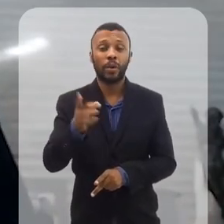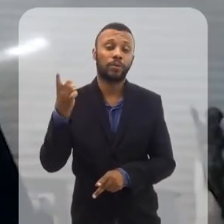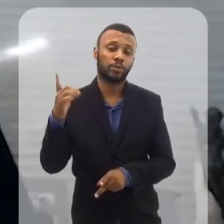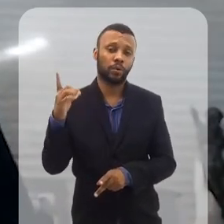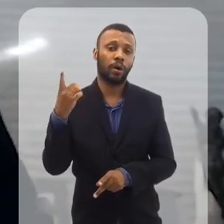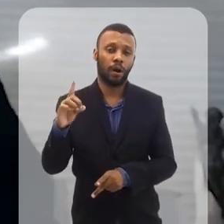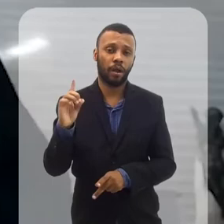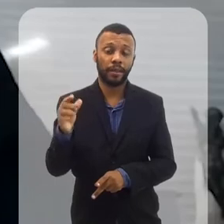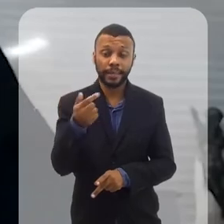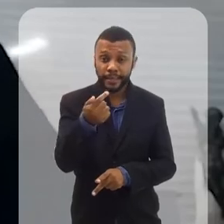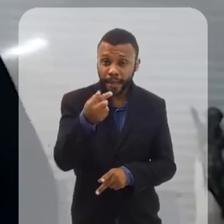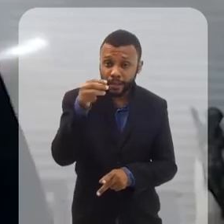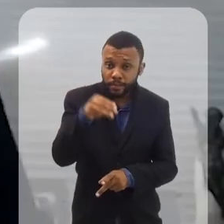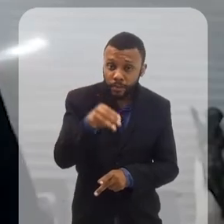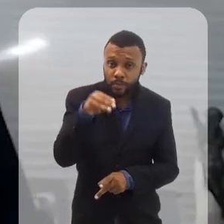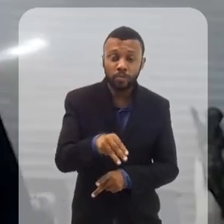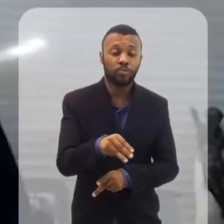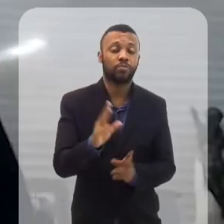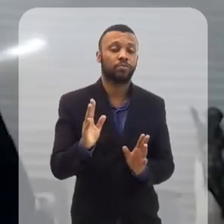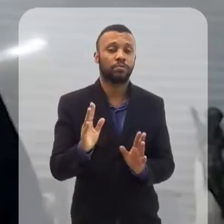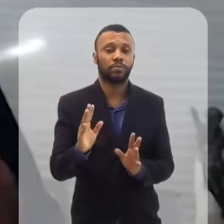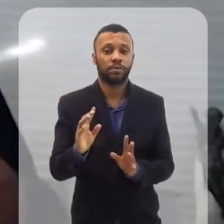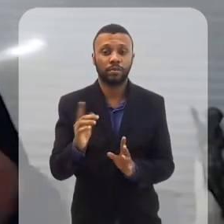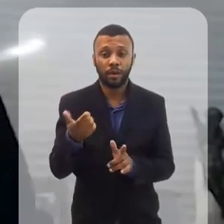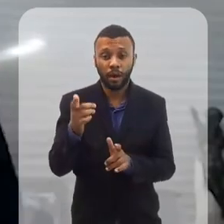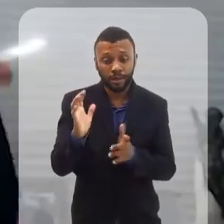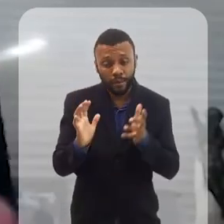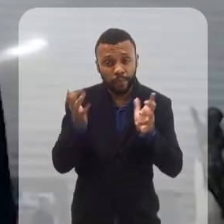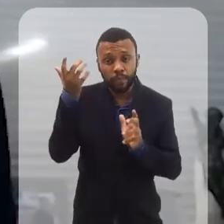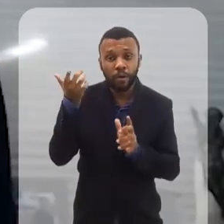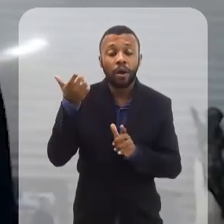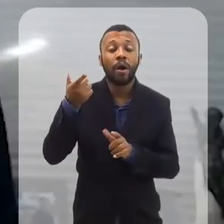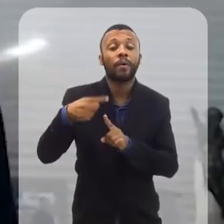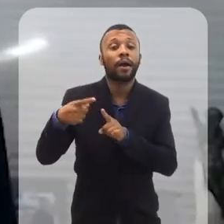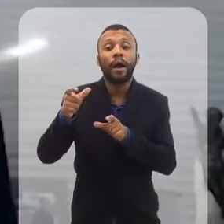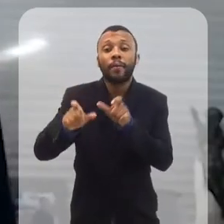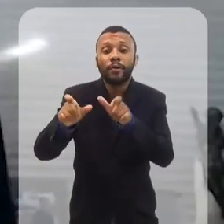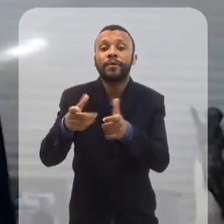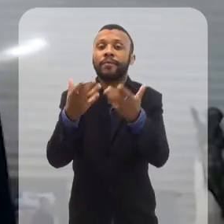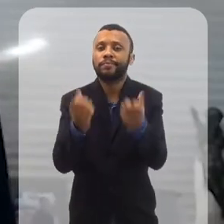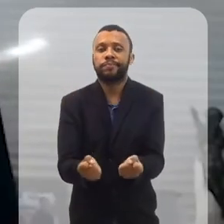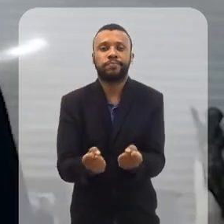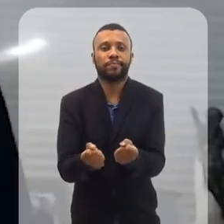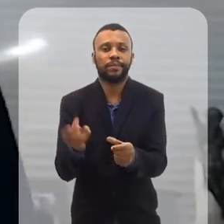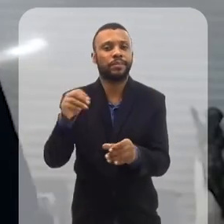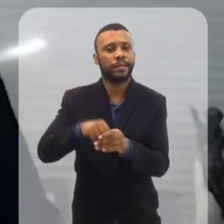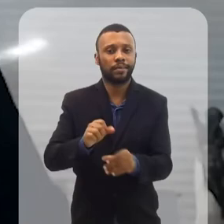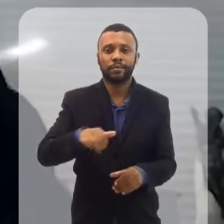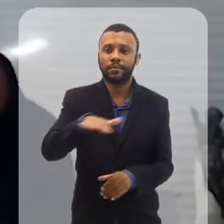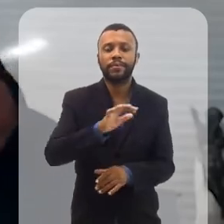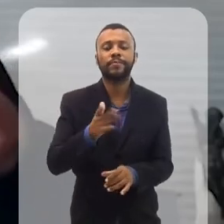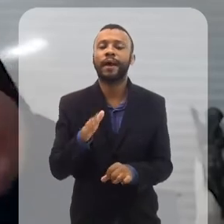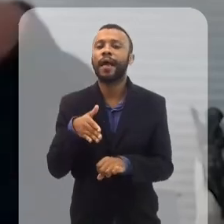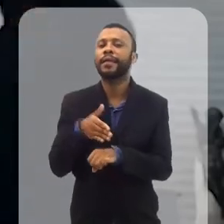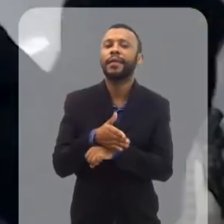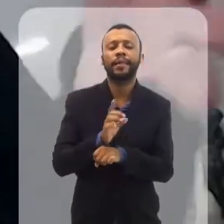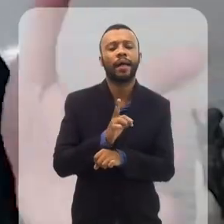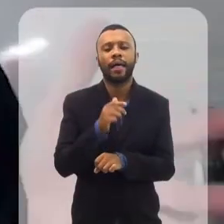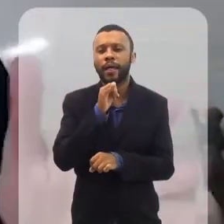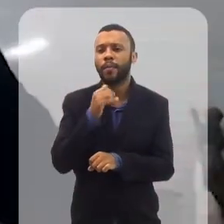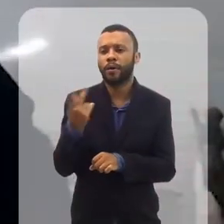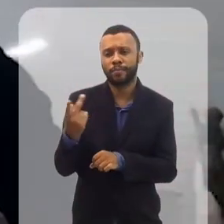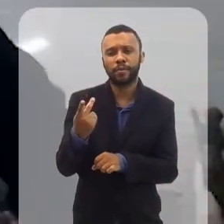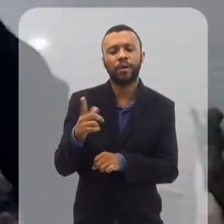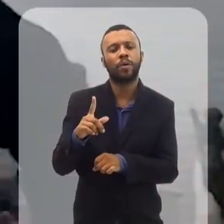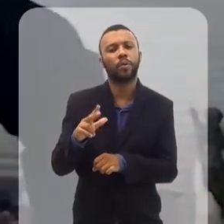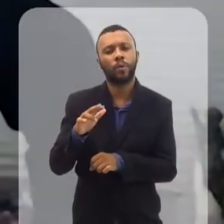7 minutos. Então as coisas estão acontecendo porque as pessoas já estão fazendo parte desse universo. Você não vai entrar no